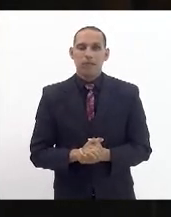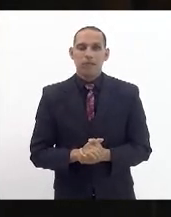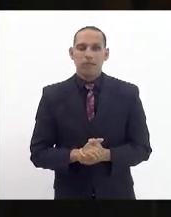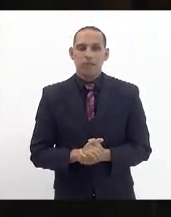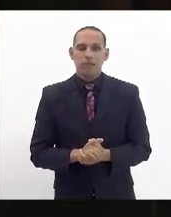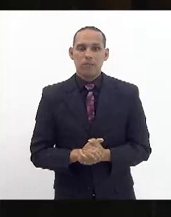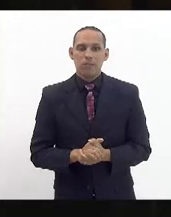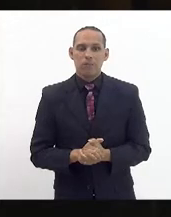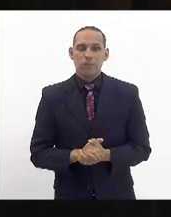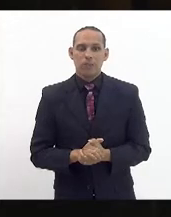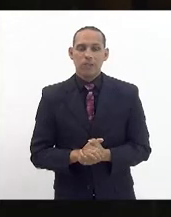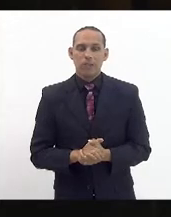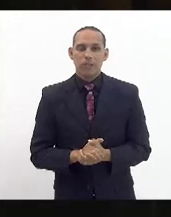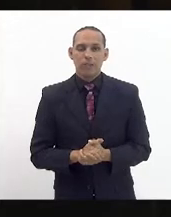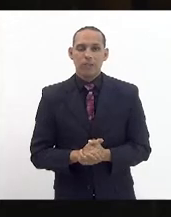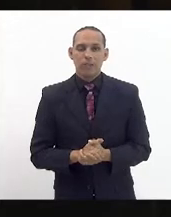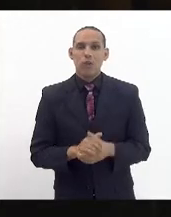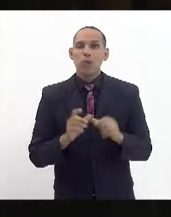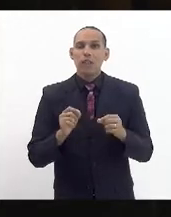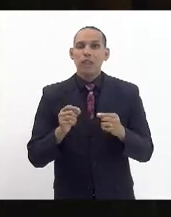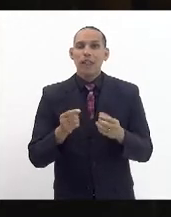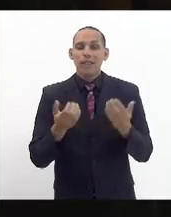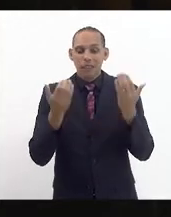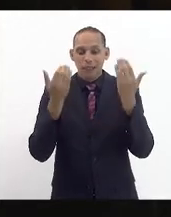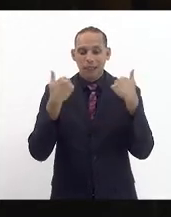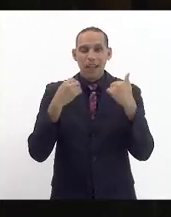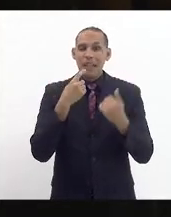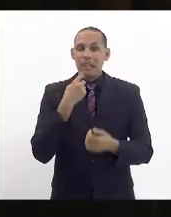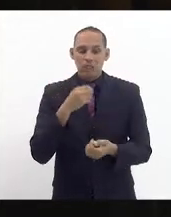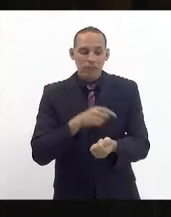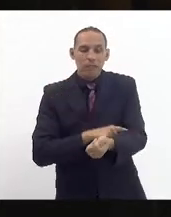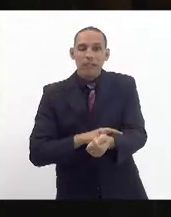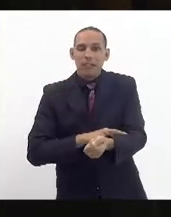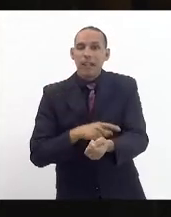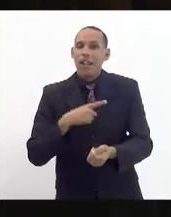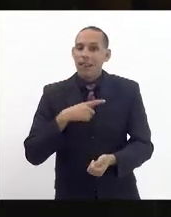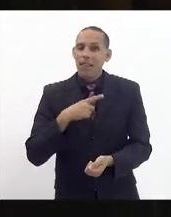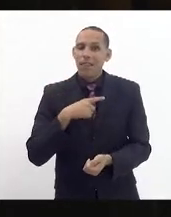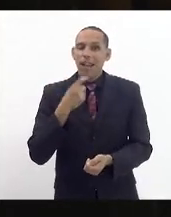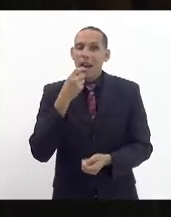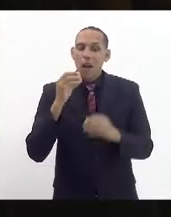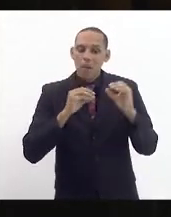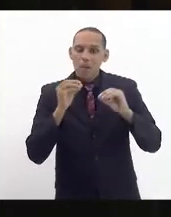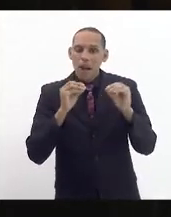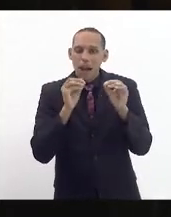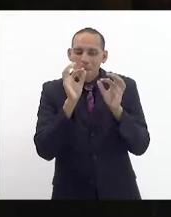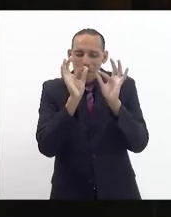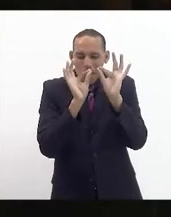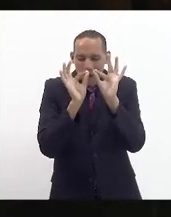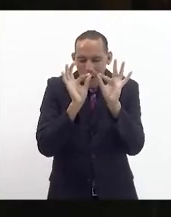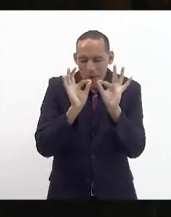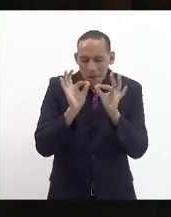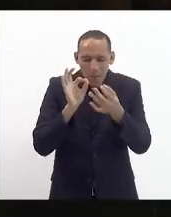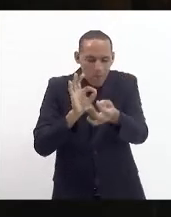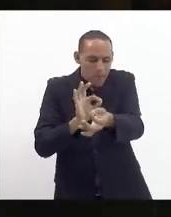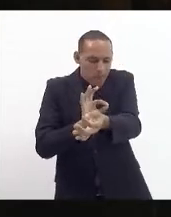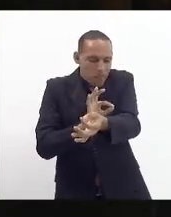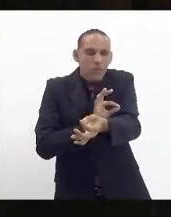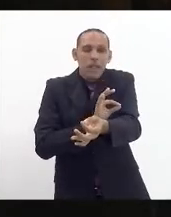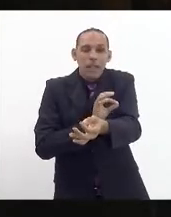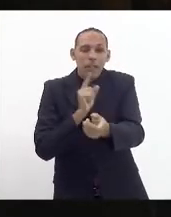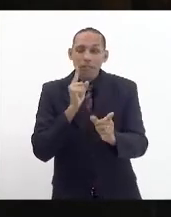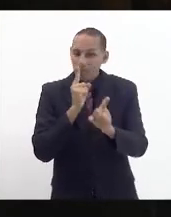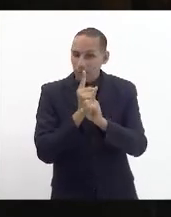no nosso sangue, partículas de plástico. Isso me assustou bastante. Essa foi uma matéria do Jornal Nacional, não sei se